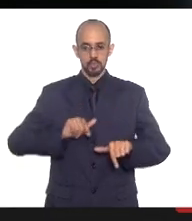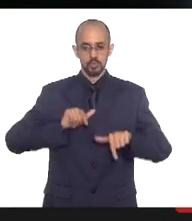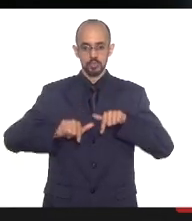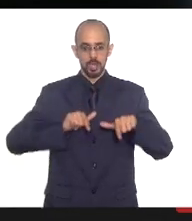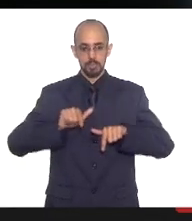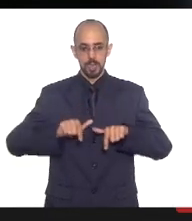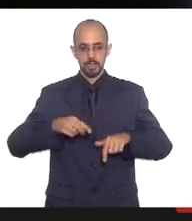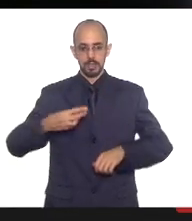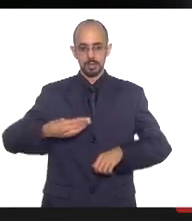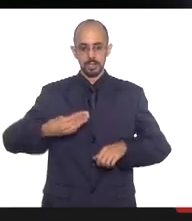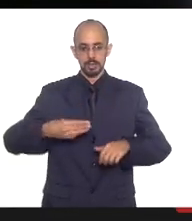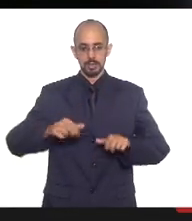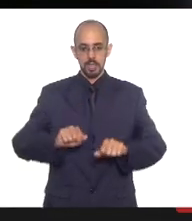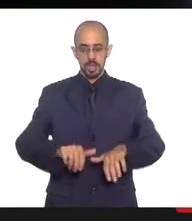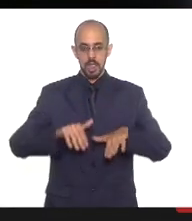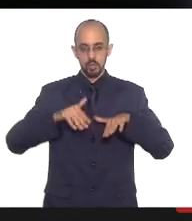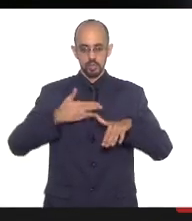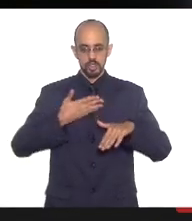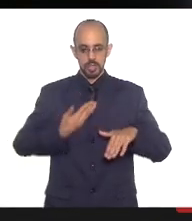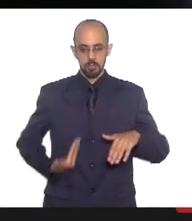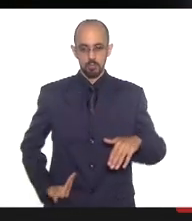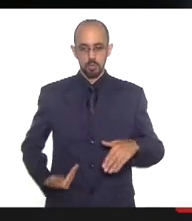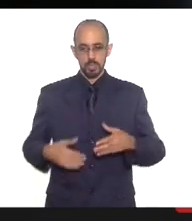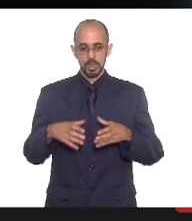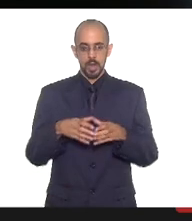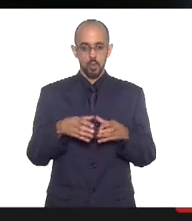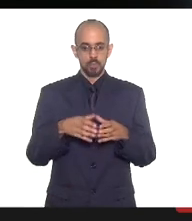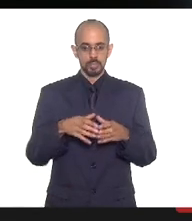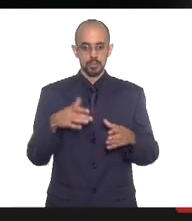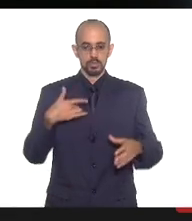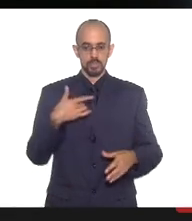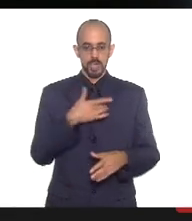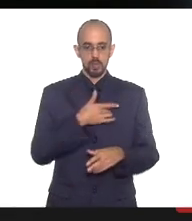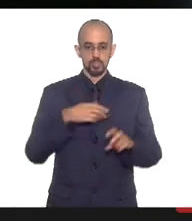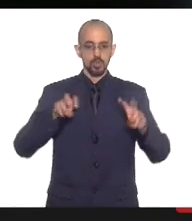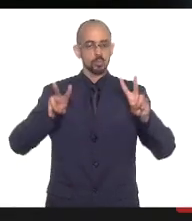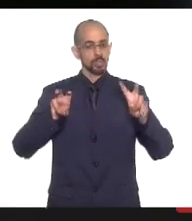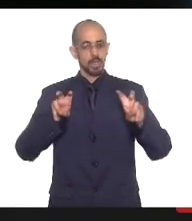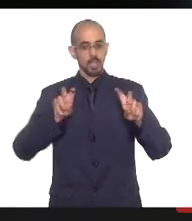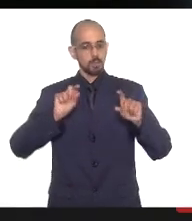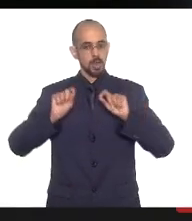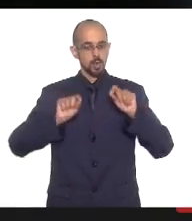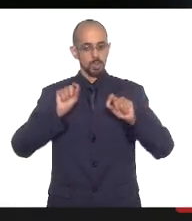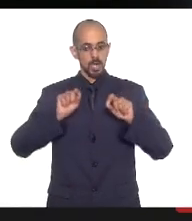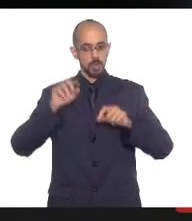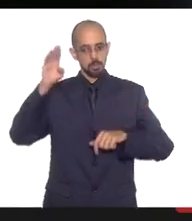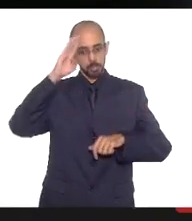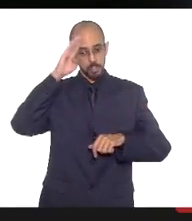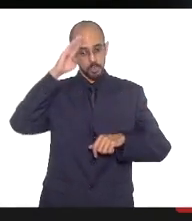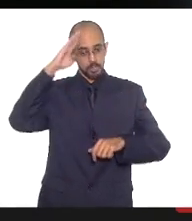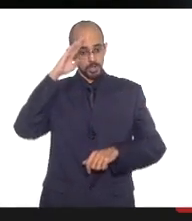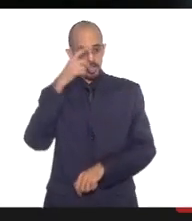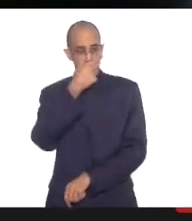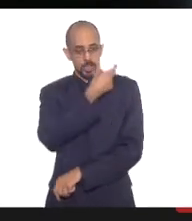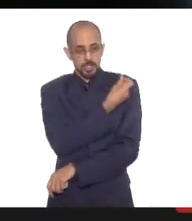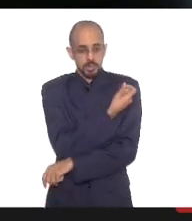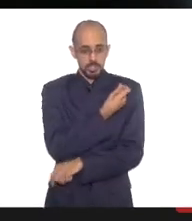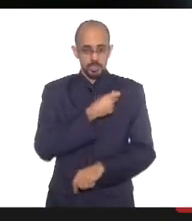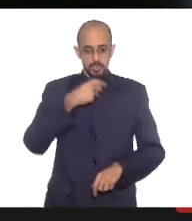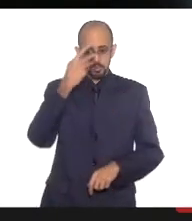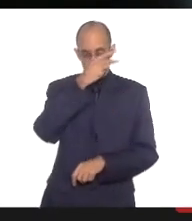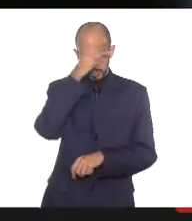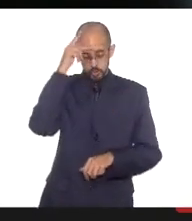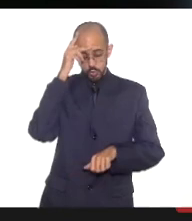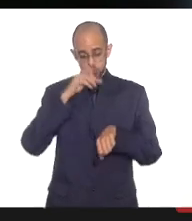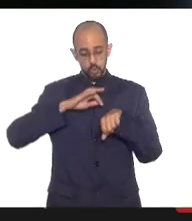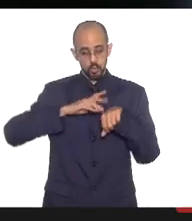da 3ª audiência pública da comissão de saúde com o tema prioridade na vacinação e pessoas com